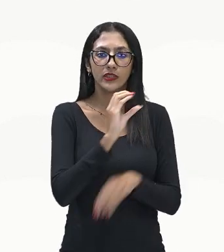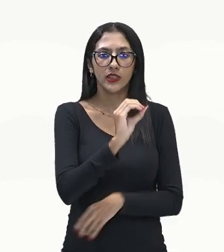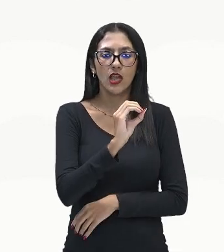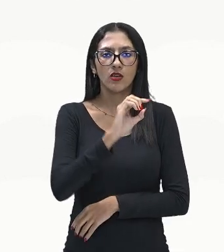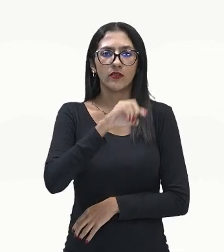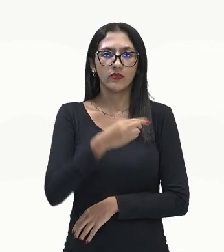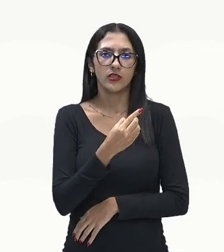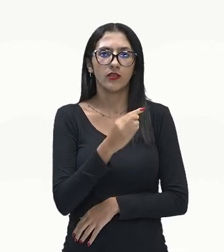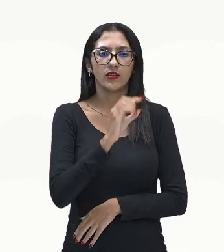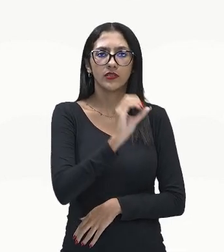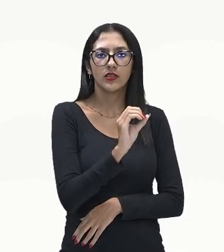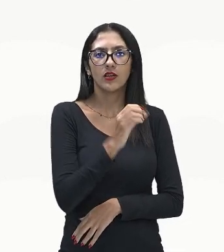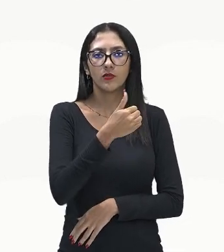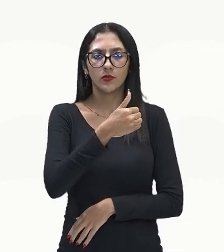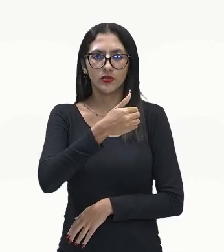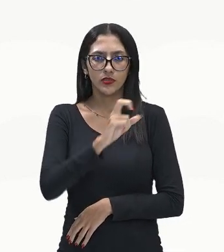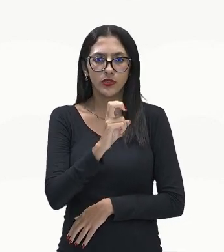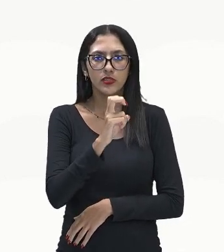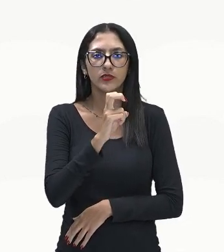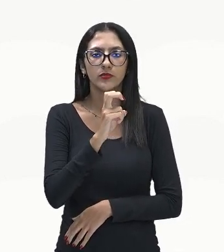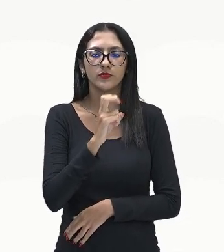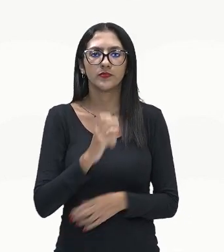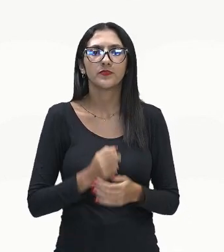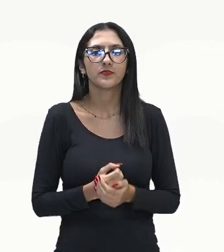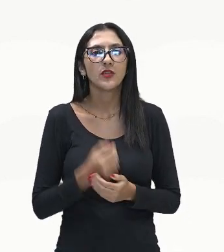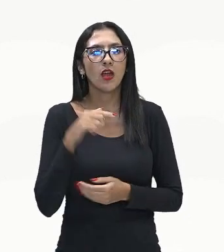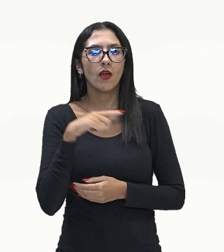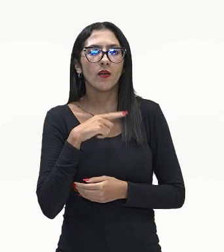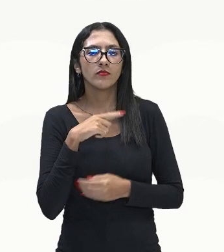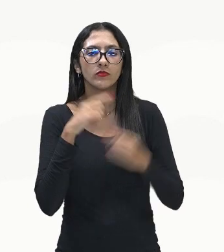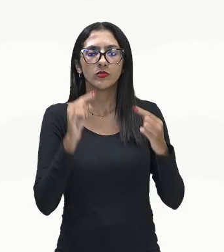0,015, tá? Que é justamente